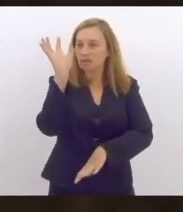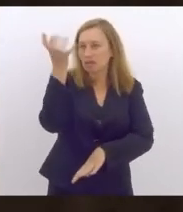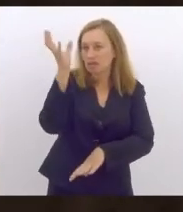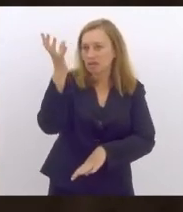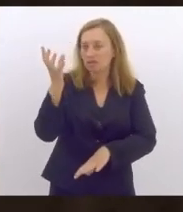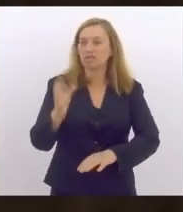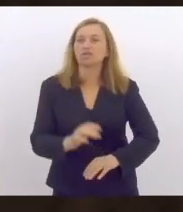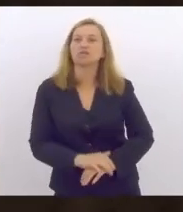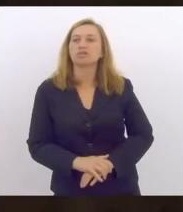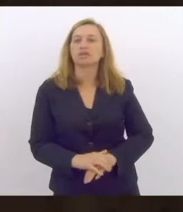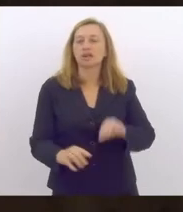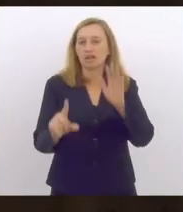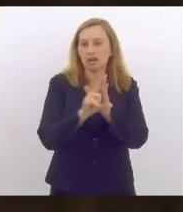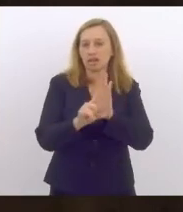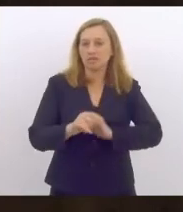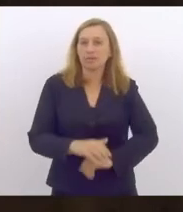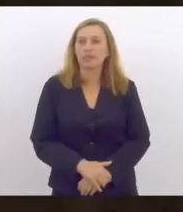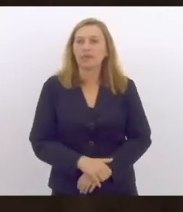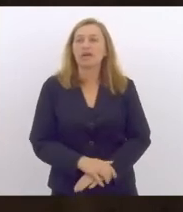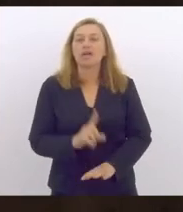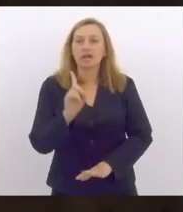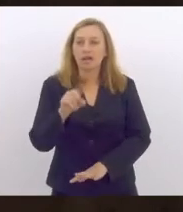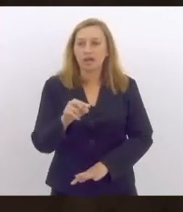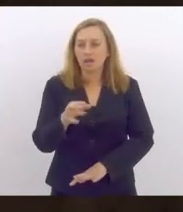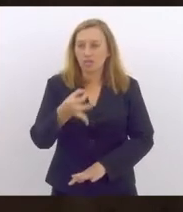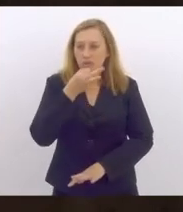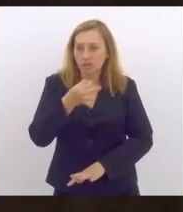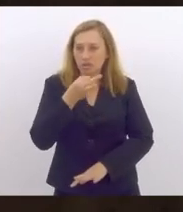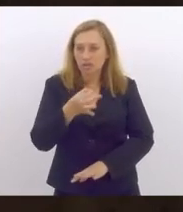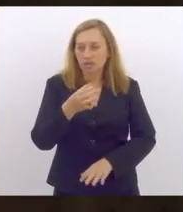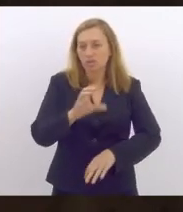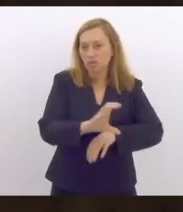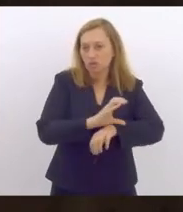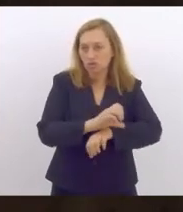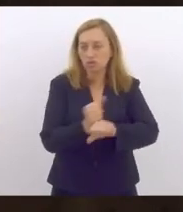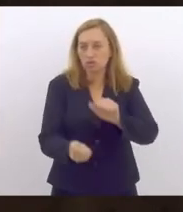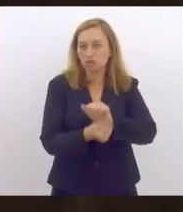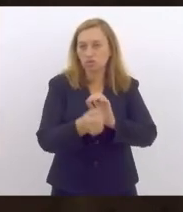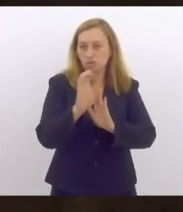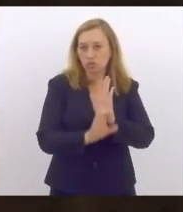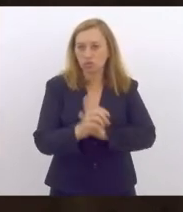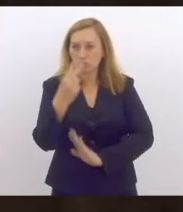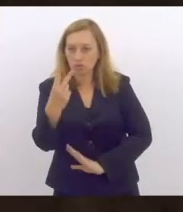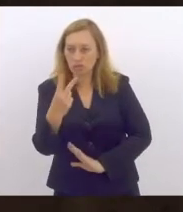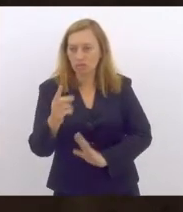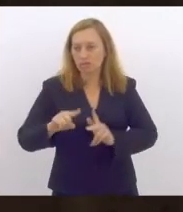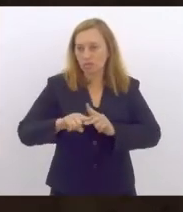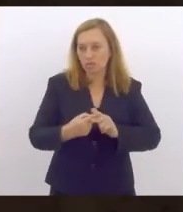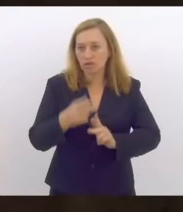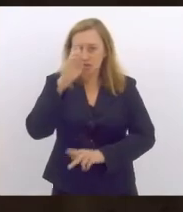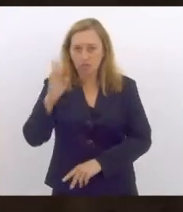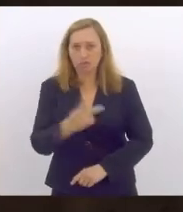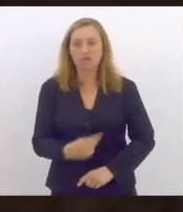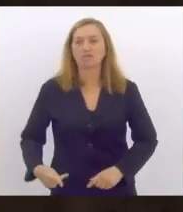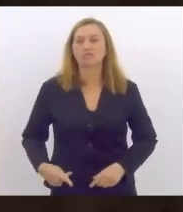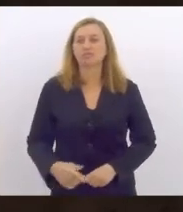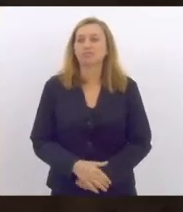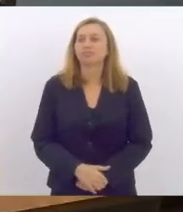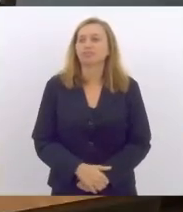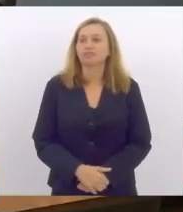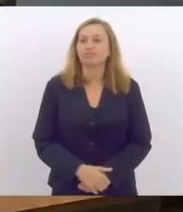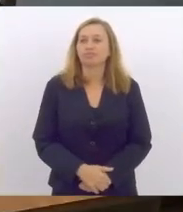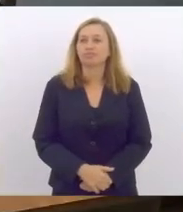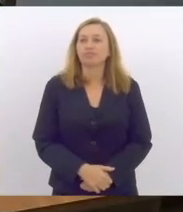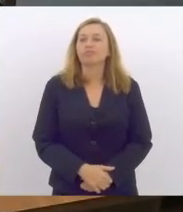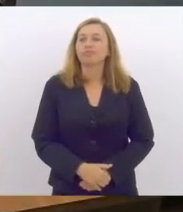termos da presente lei. Então, é o parecer constitucionalidade com duas emendas modificativas, senhora presidente.